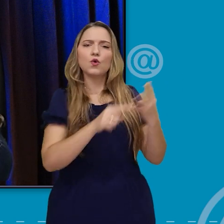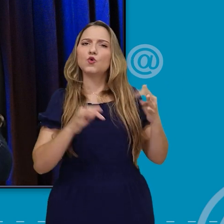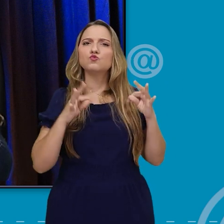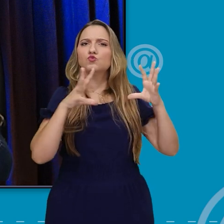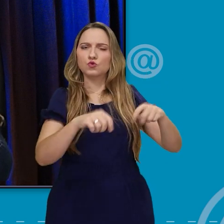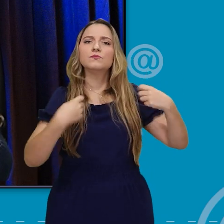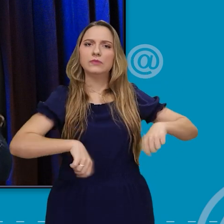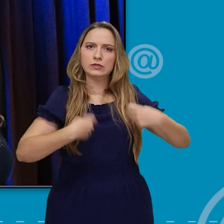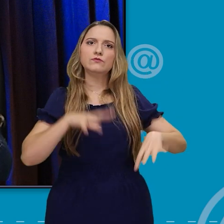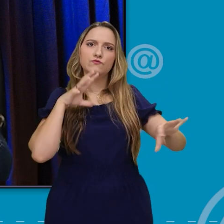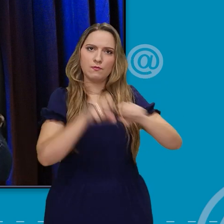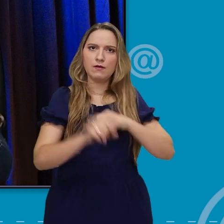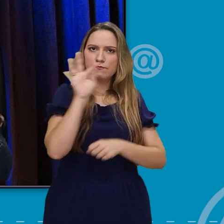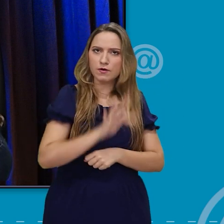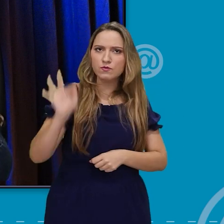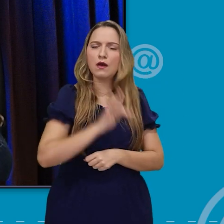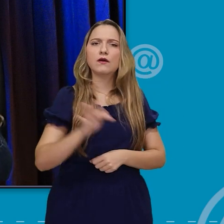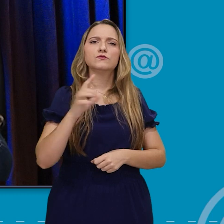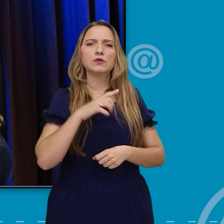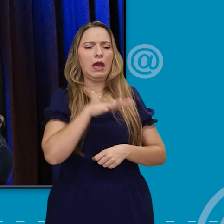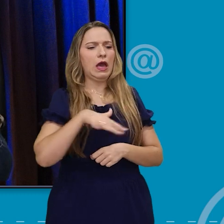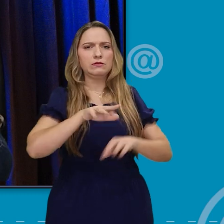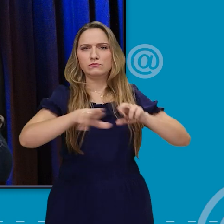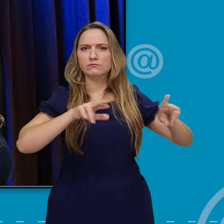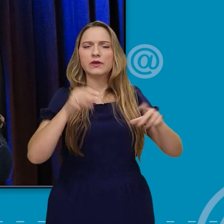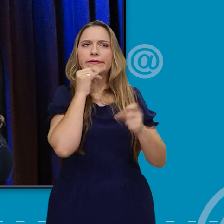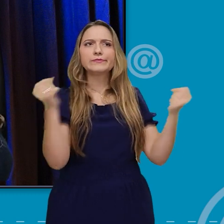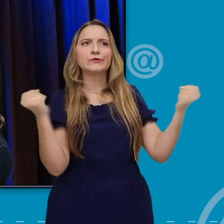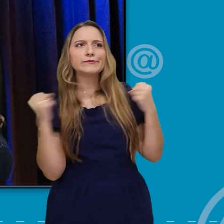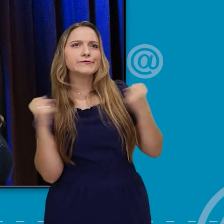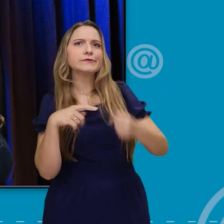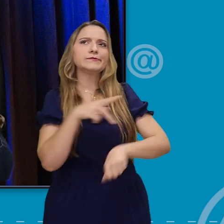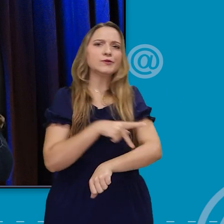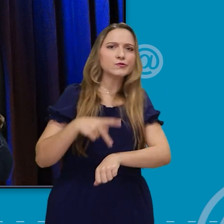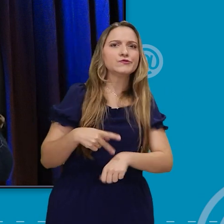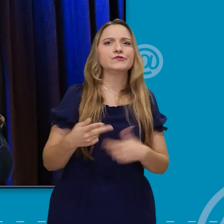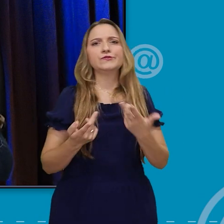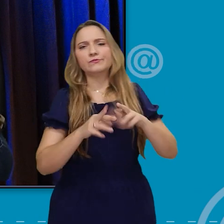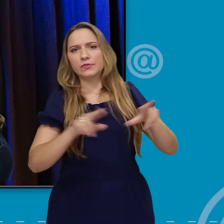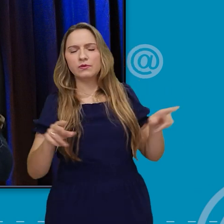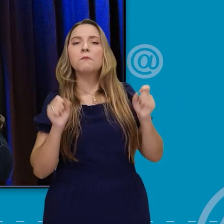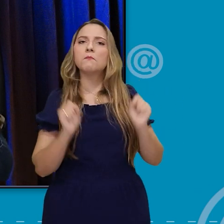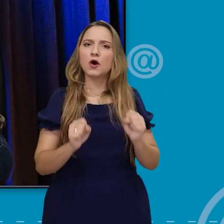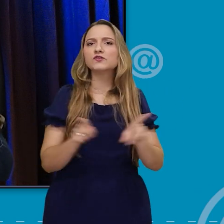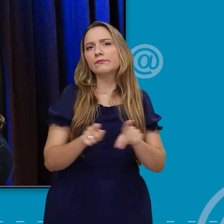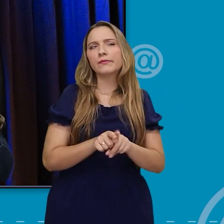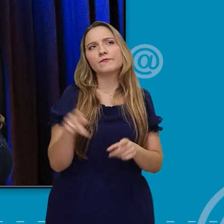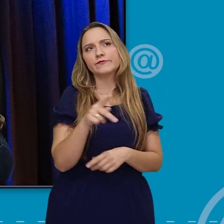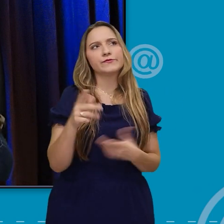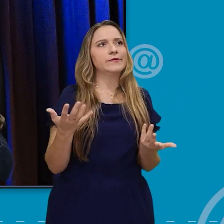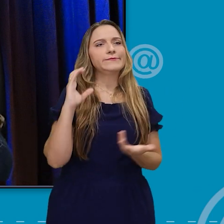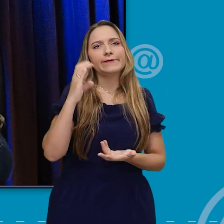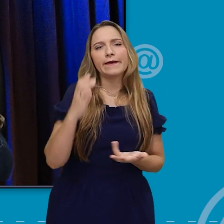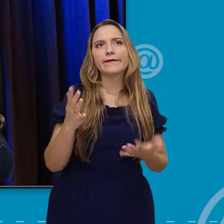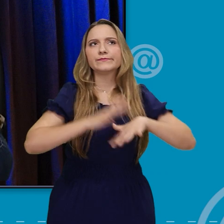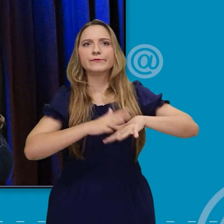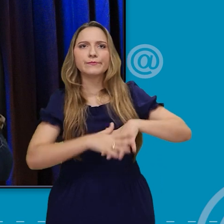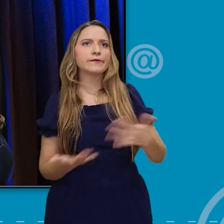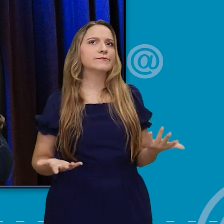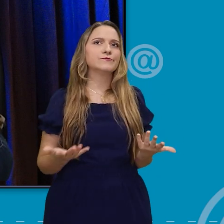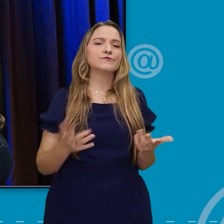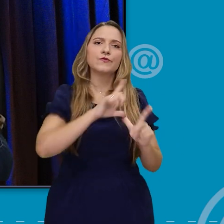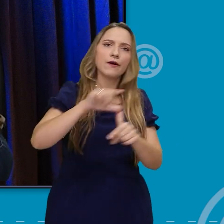matemática, geografia, não tem problema. Só que o viés é que essa equipe multi, com esses 4 profissionais, consiga olhar o sujeito como um todo. Na